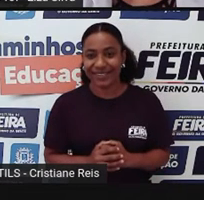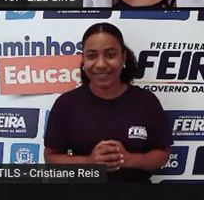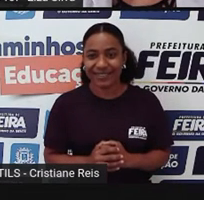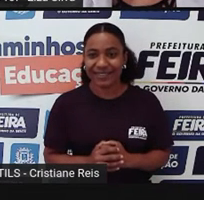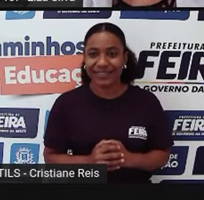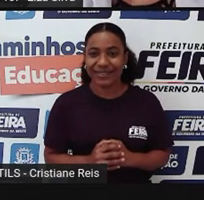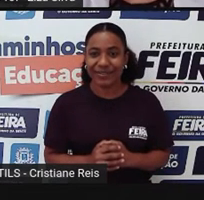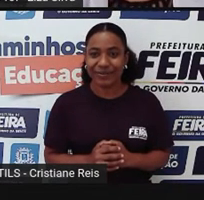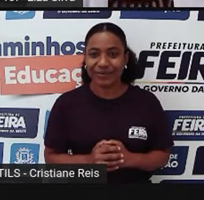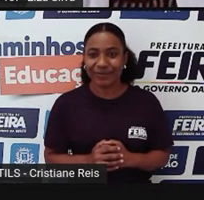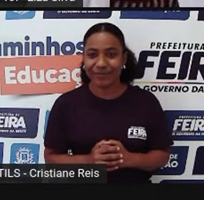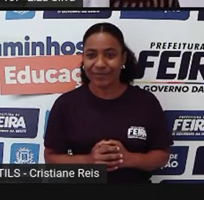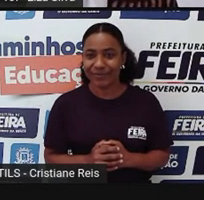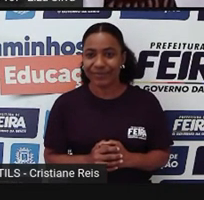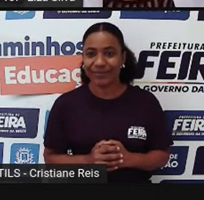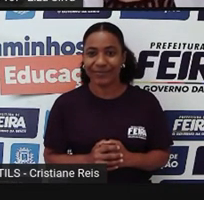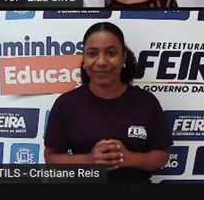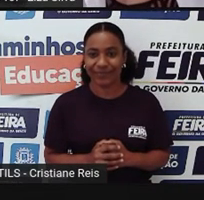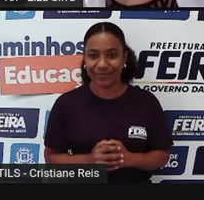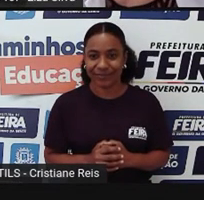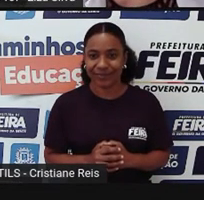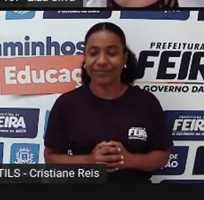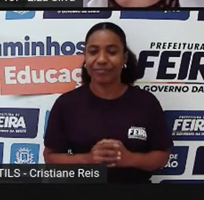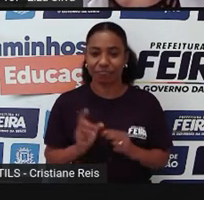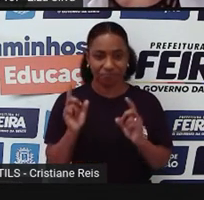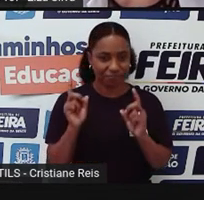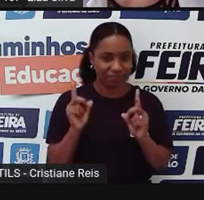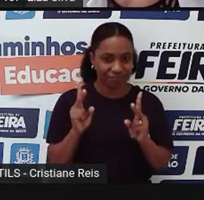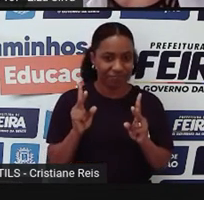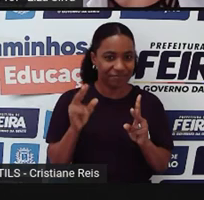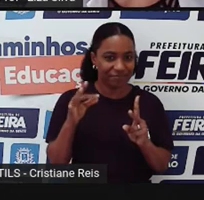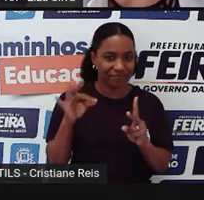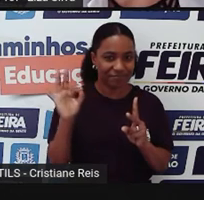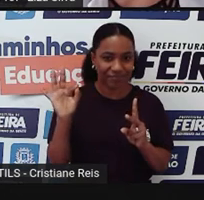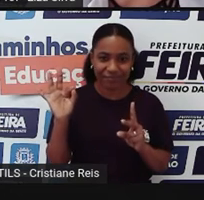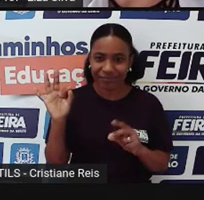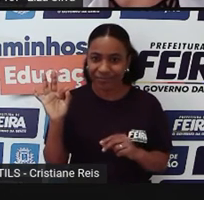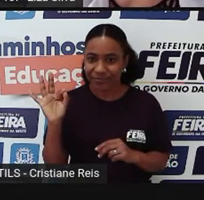e sai se ciências Ok ar